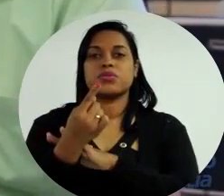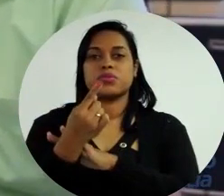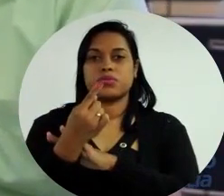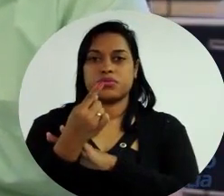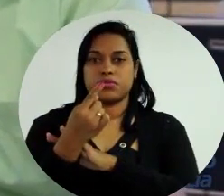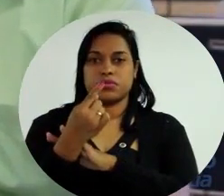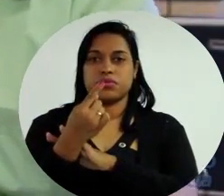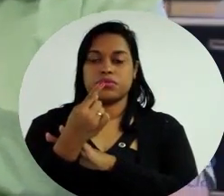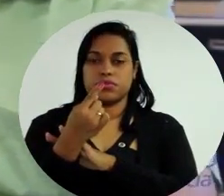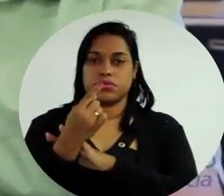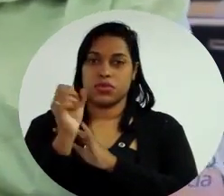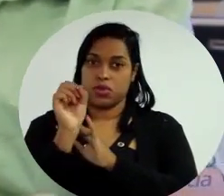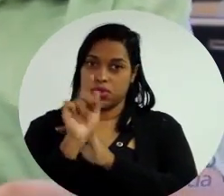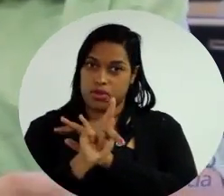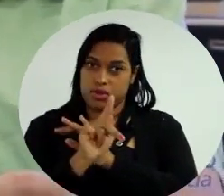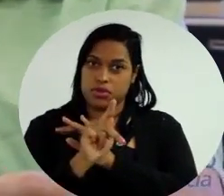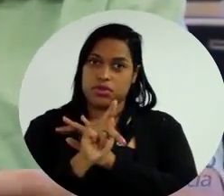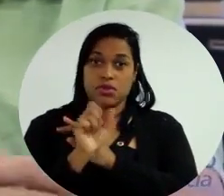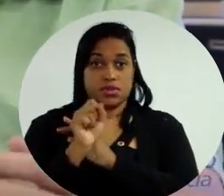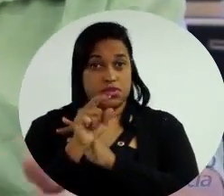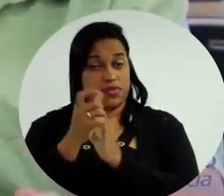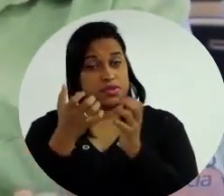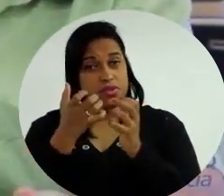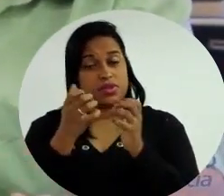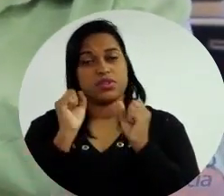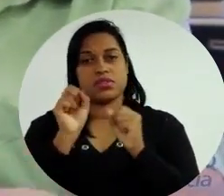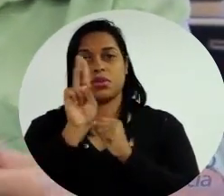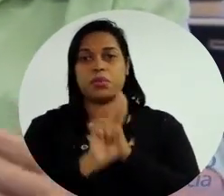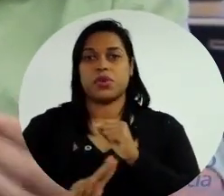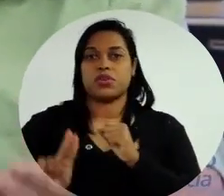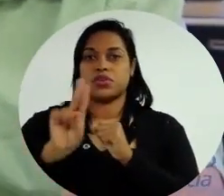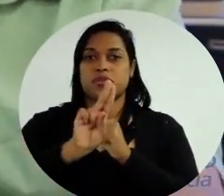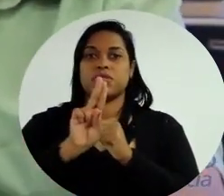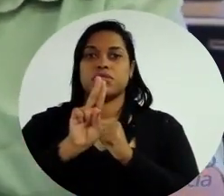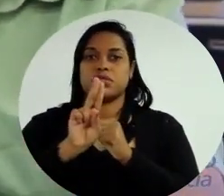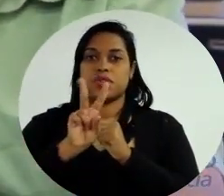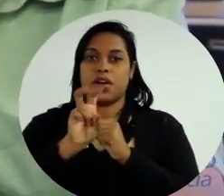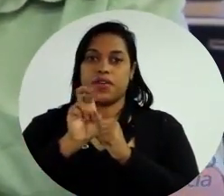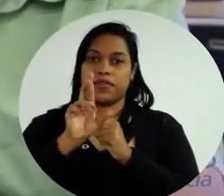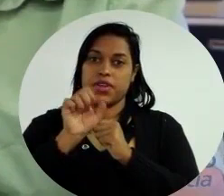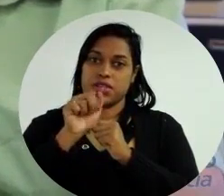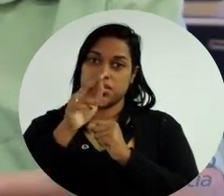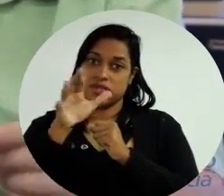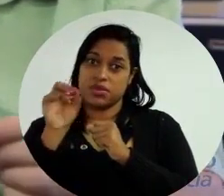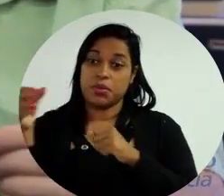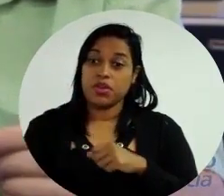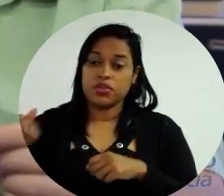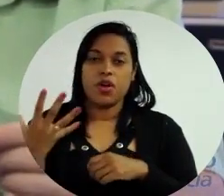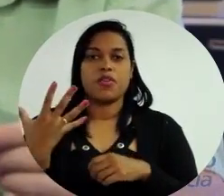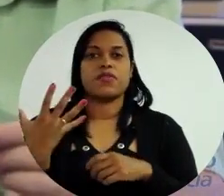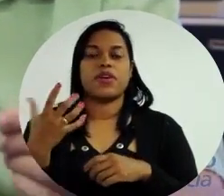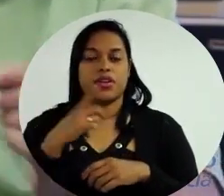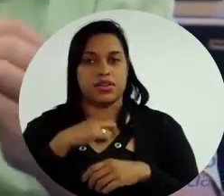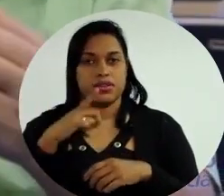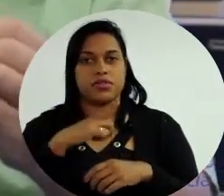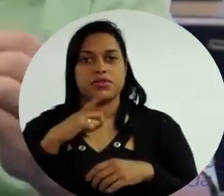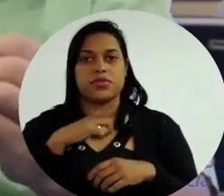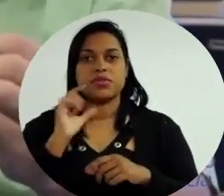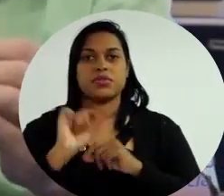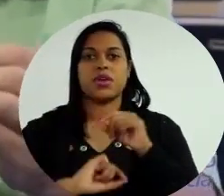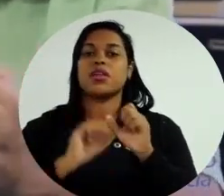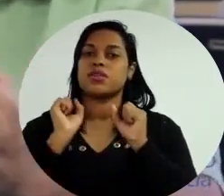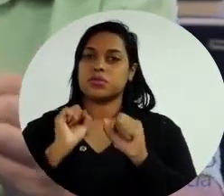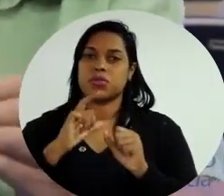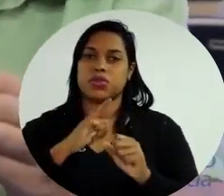0.48.3.1-1/1. Então, se você quiser, você pode utilizar a versão mais atual, mas